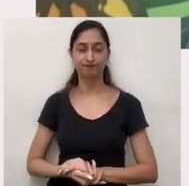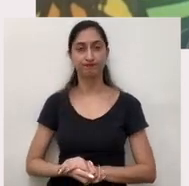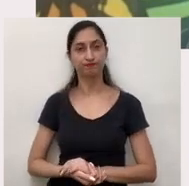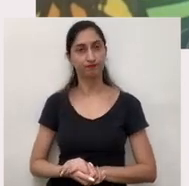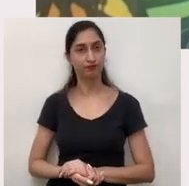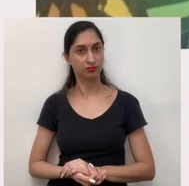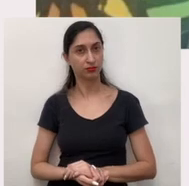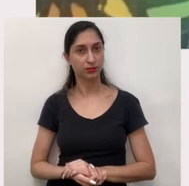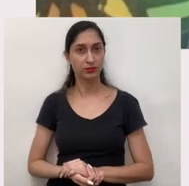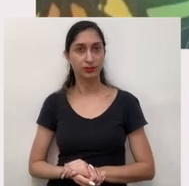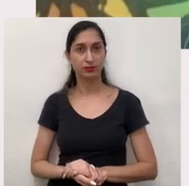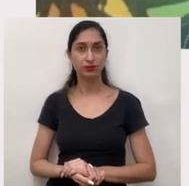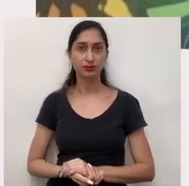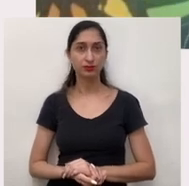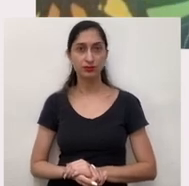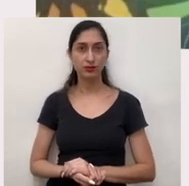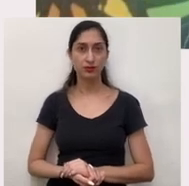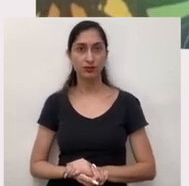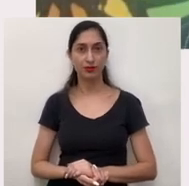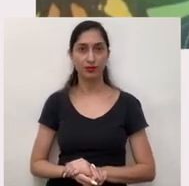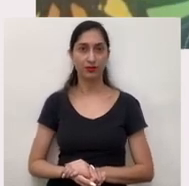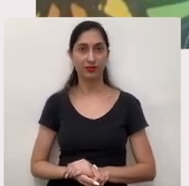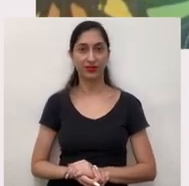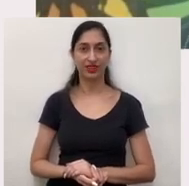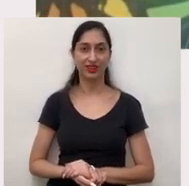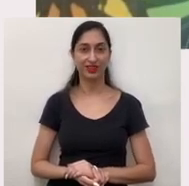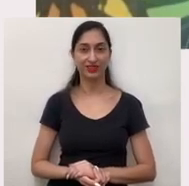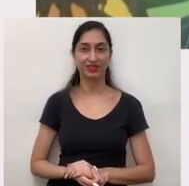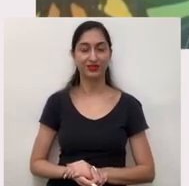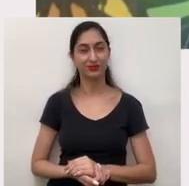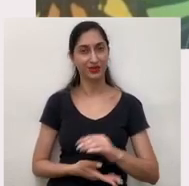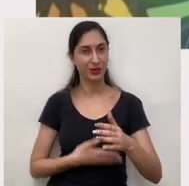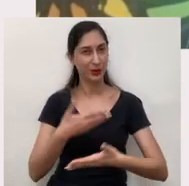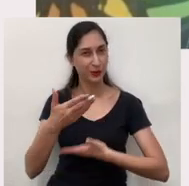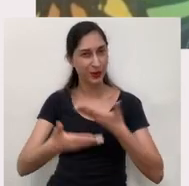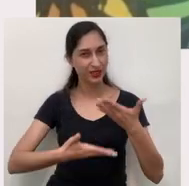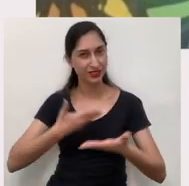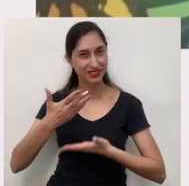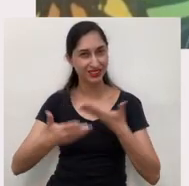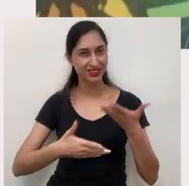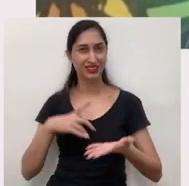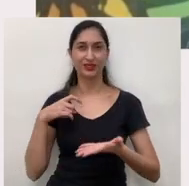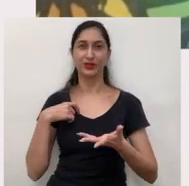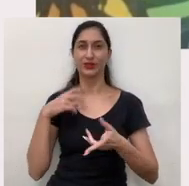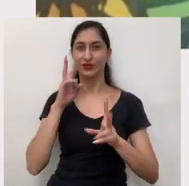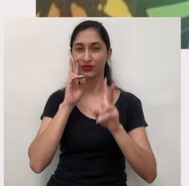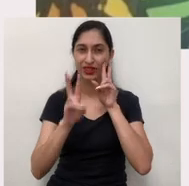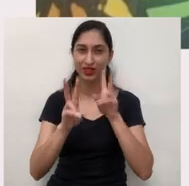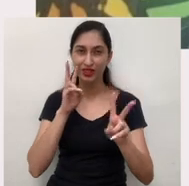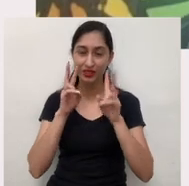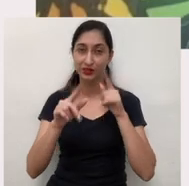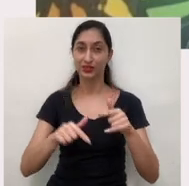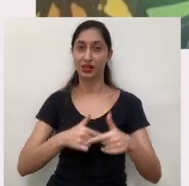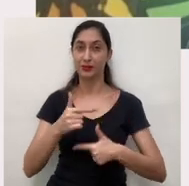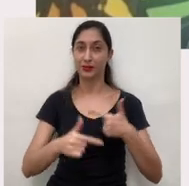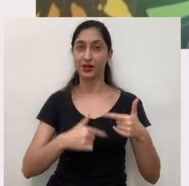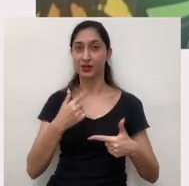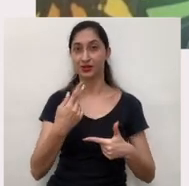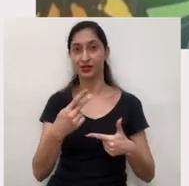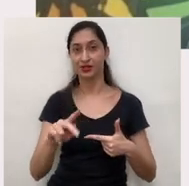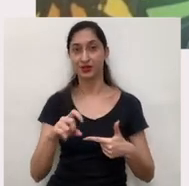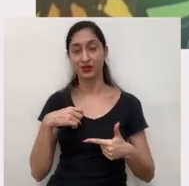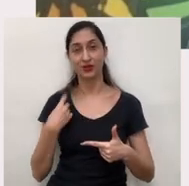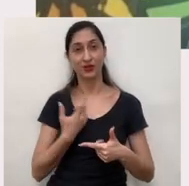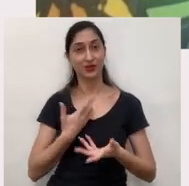Certeza. Eu acho assim, compartilhando um relato de quem está na exposição, presenciando as leituras do seu trabalho, a gente recebeu